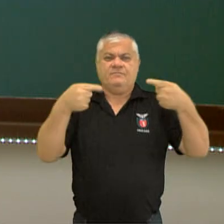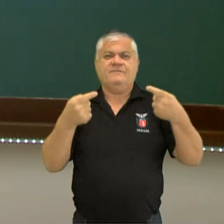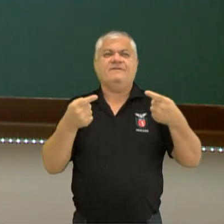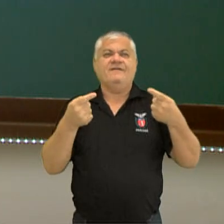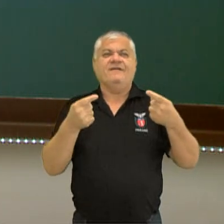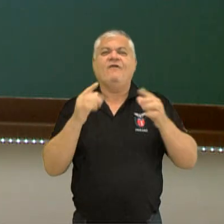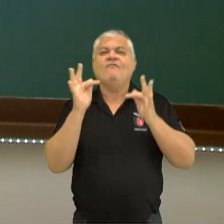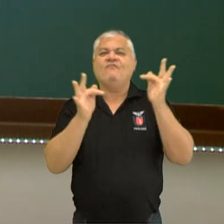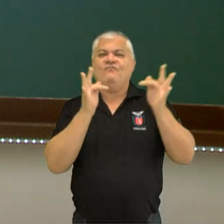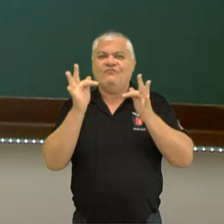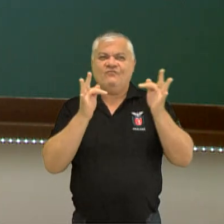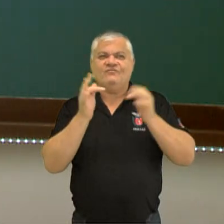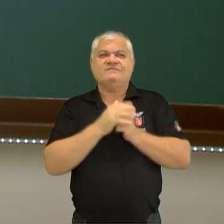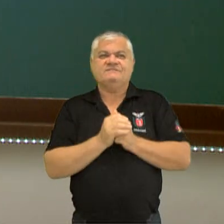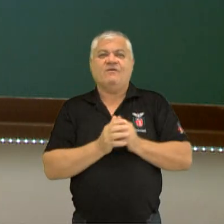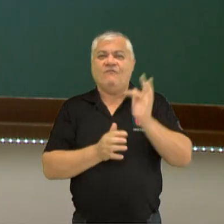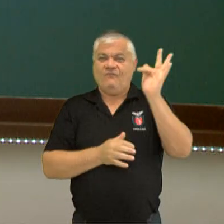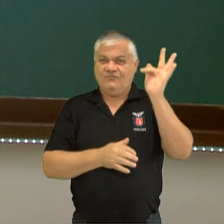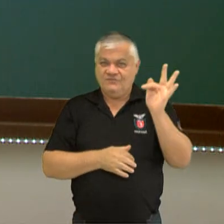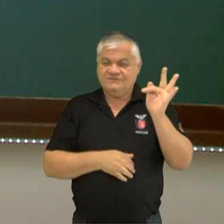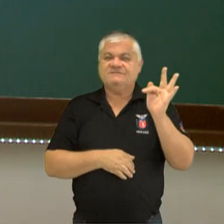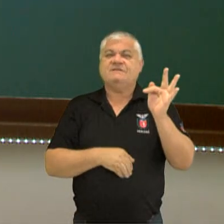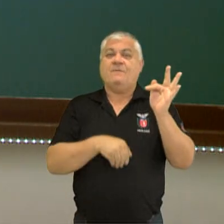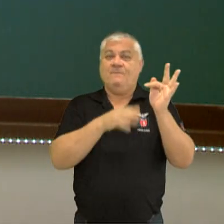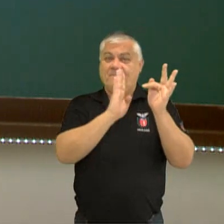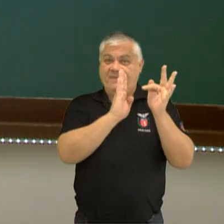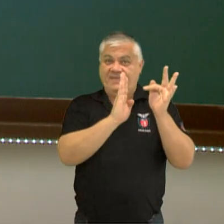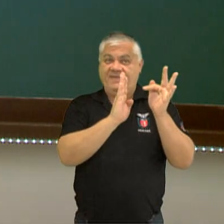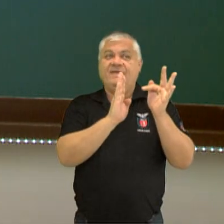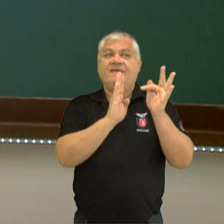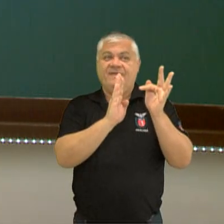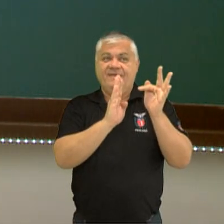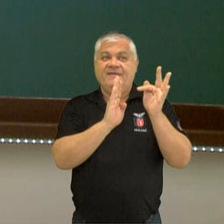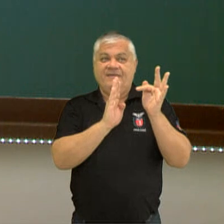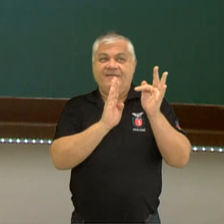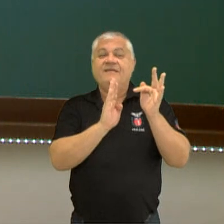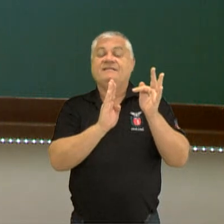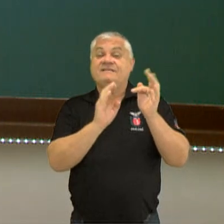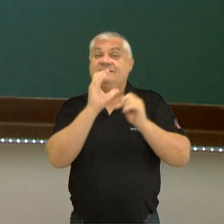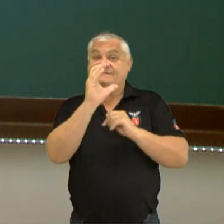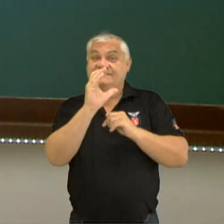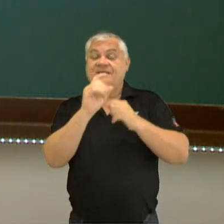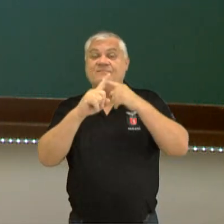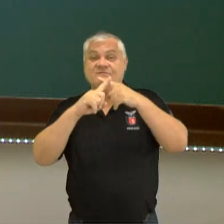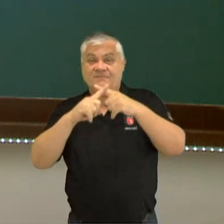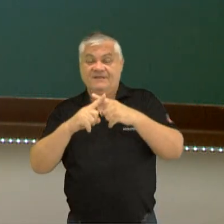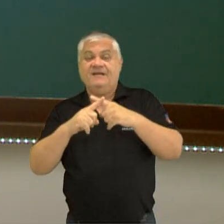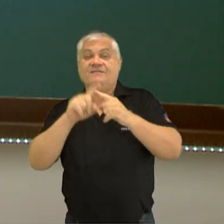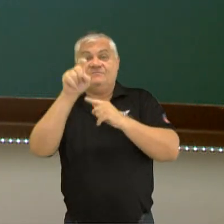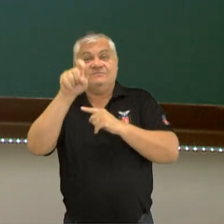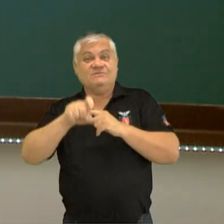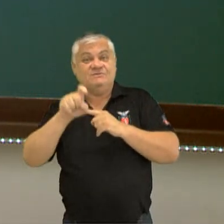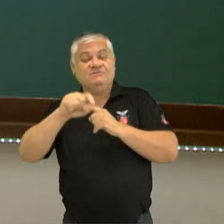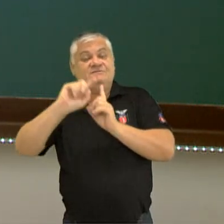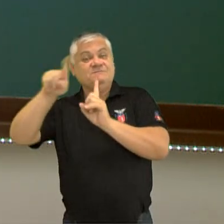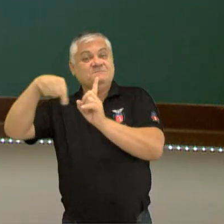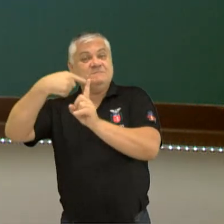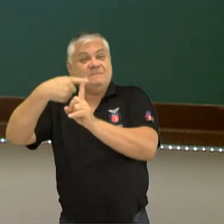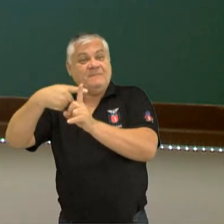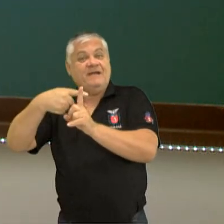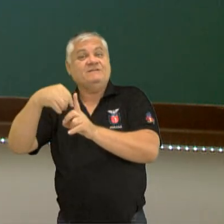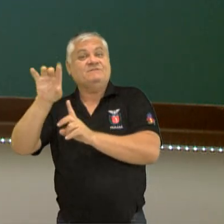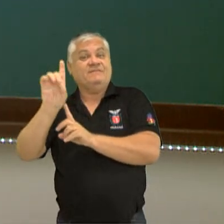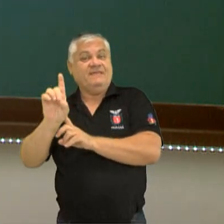no formato A mais B cosseno de C multiplicado pelo ângulo X mais